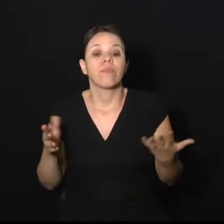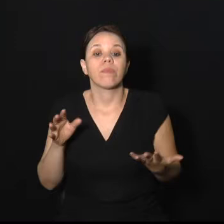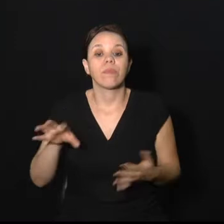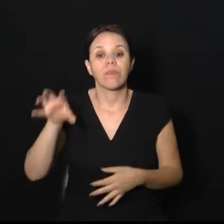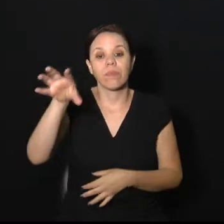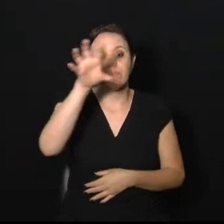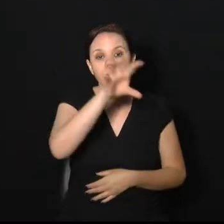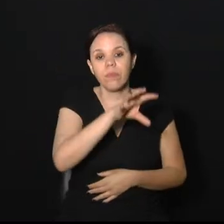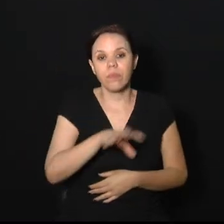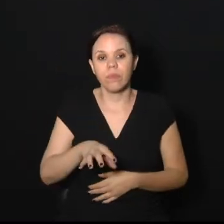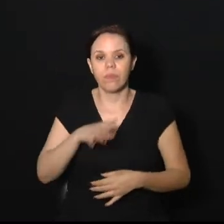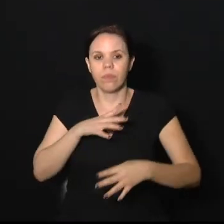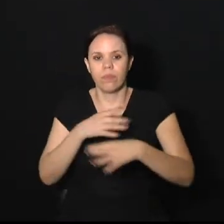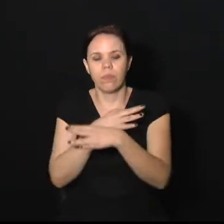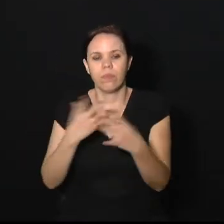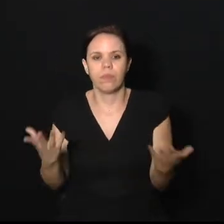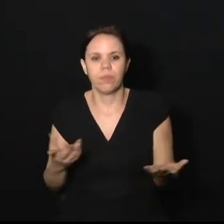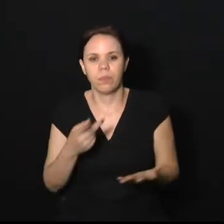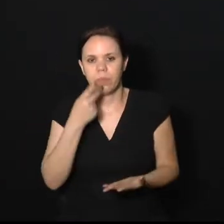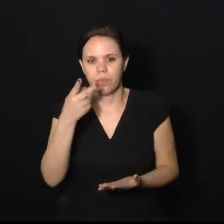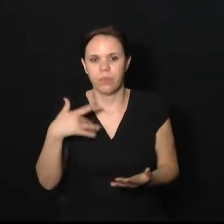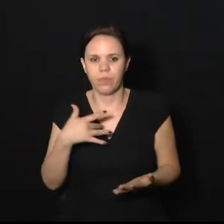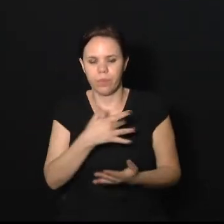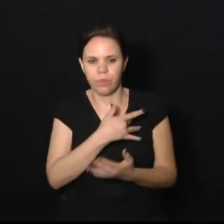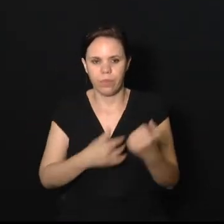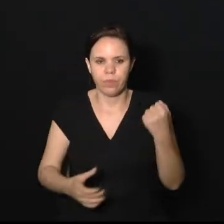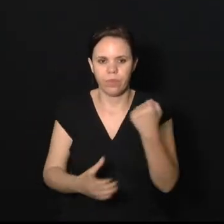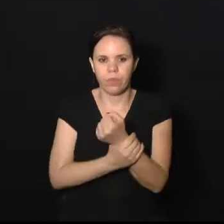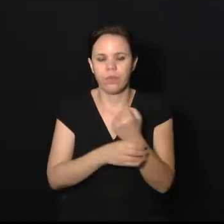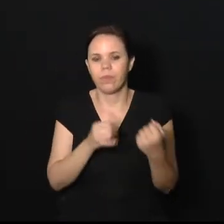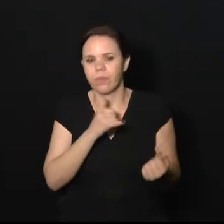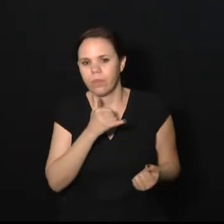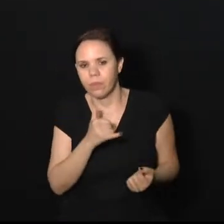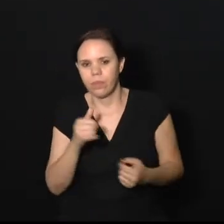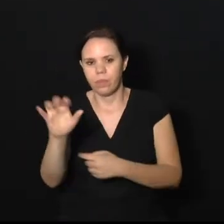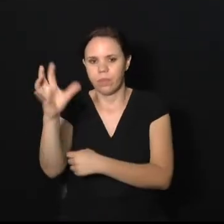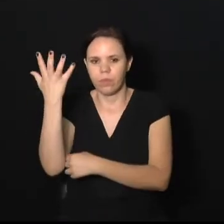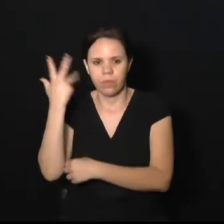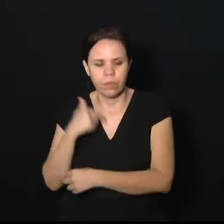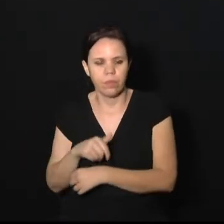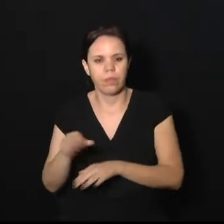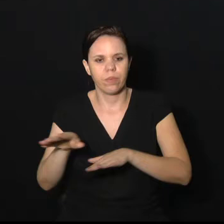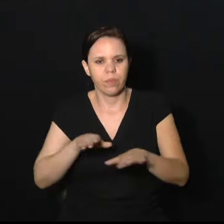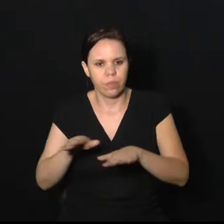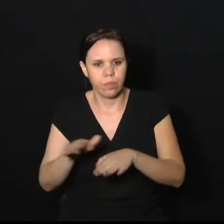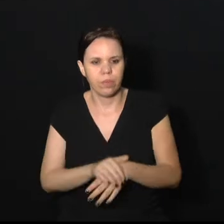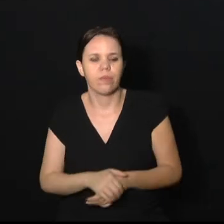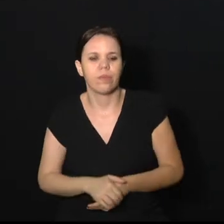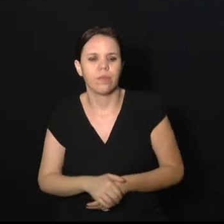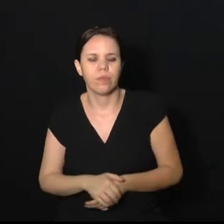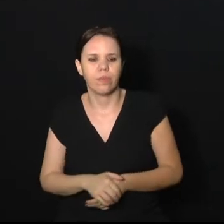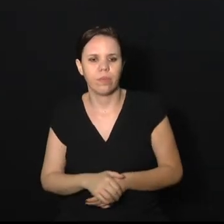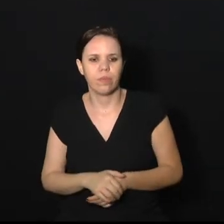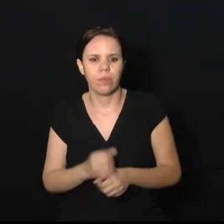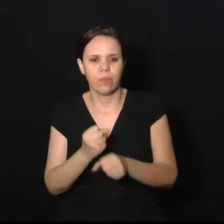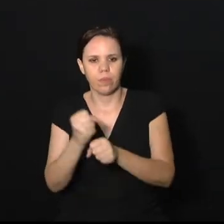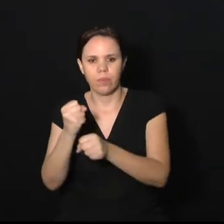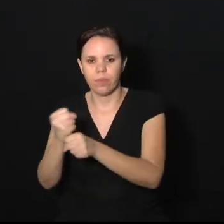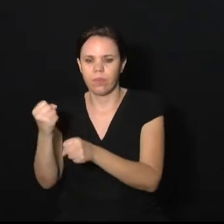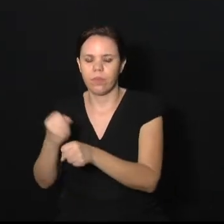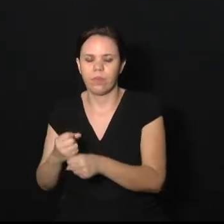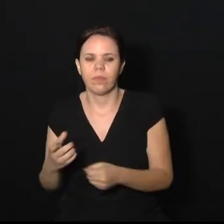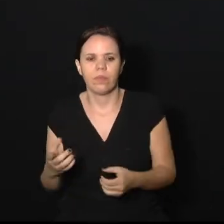gerenciadas pela cidade? Então, a gente está falando de saúde, segurança, energia, meio ambiente, mobilidade, urbanismo,